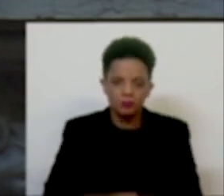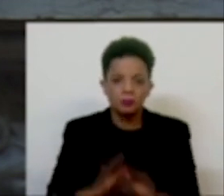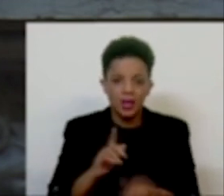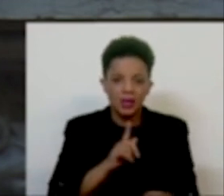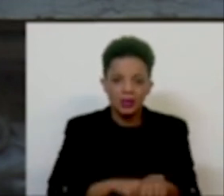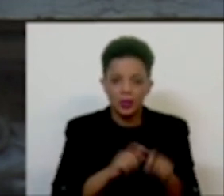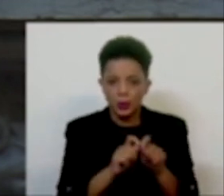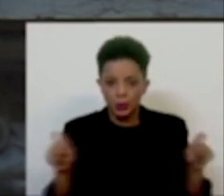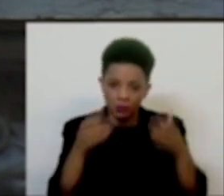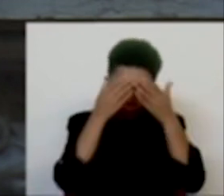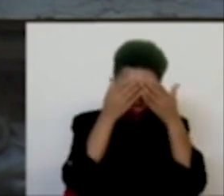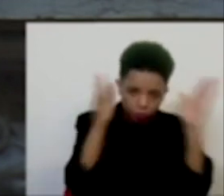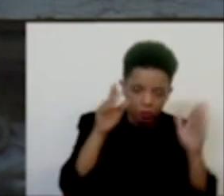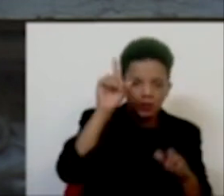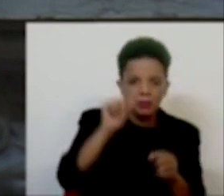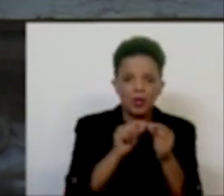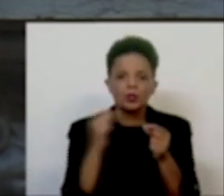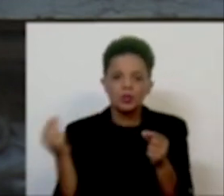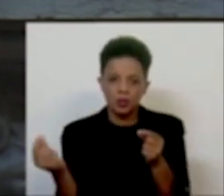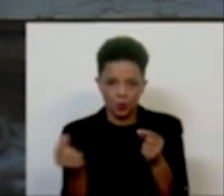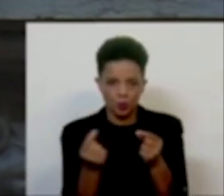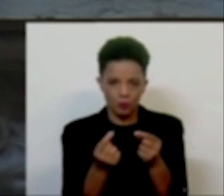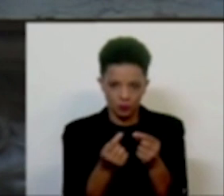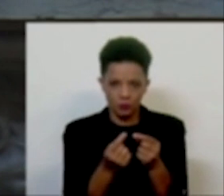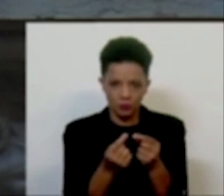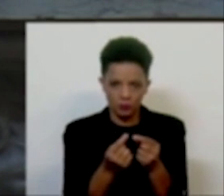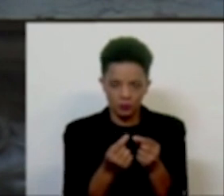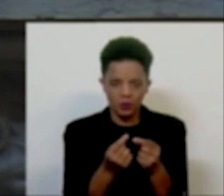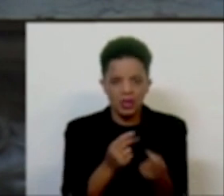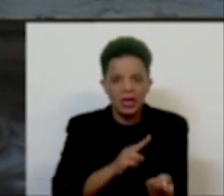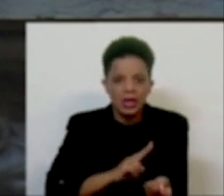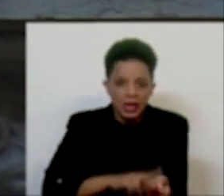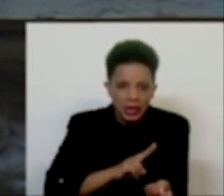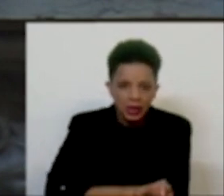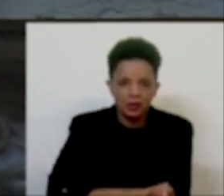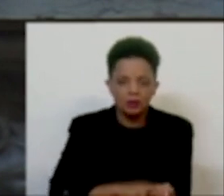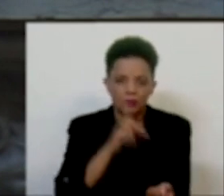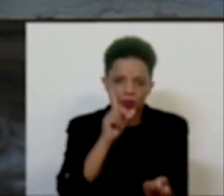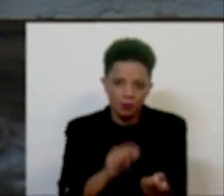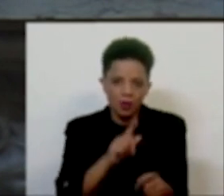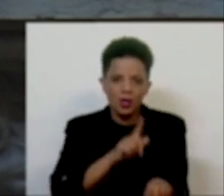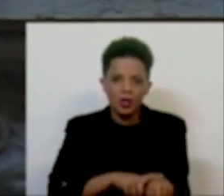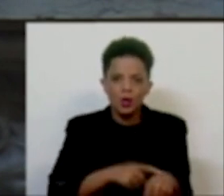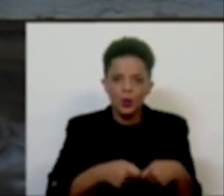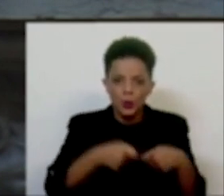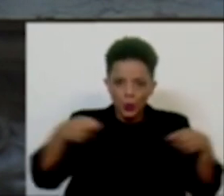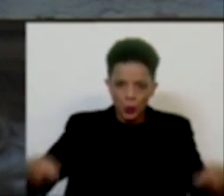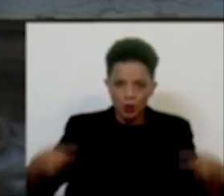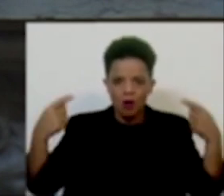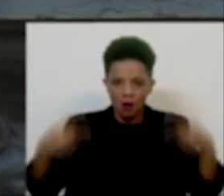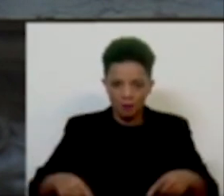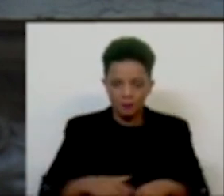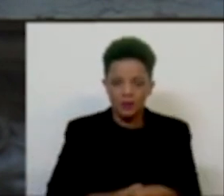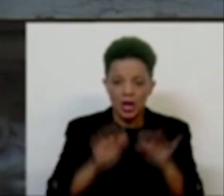democrático é também cíclico, tem um certo ritmo e uma certa duração. E se a